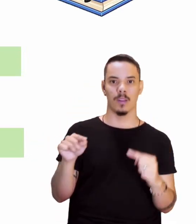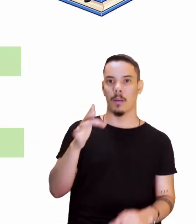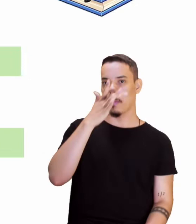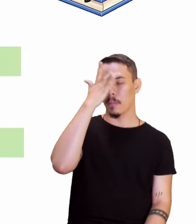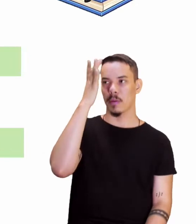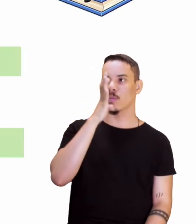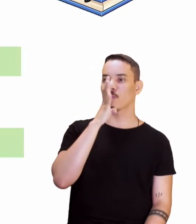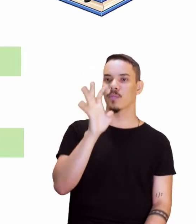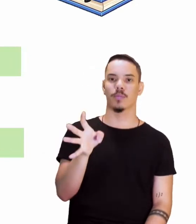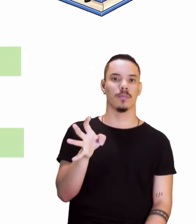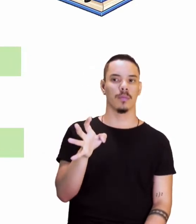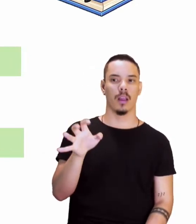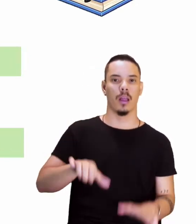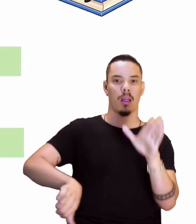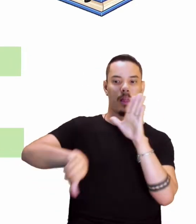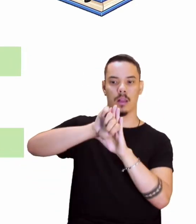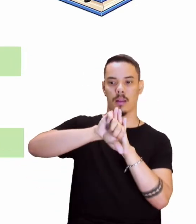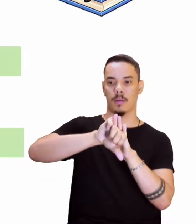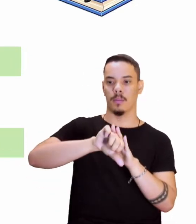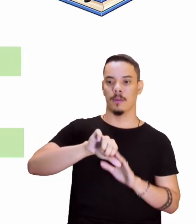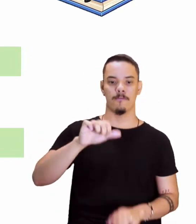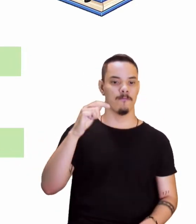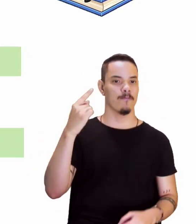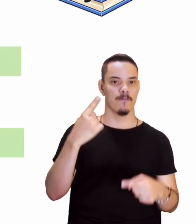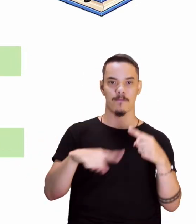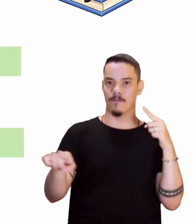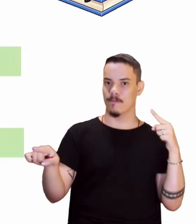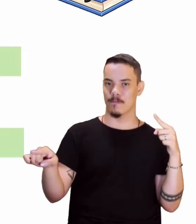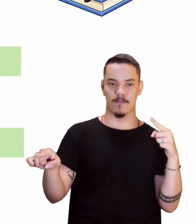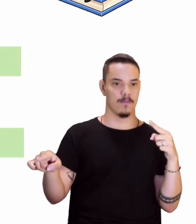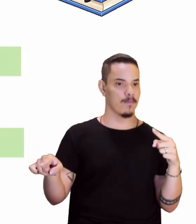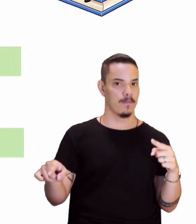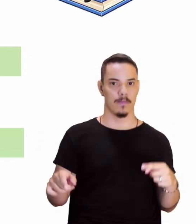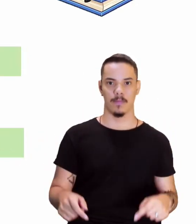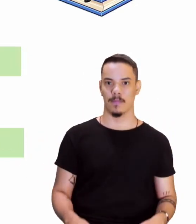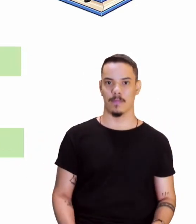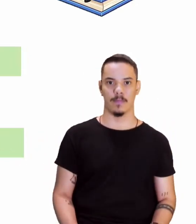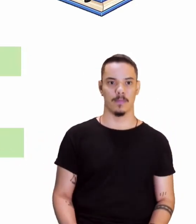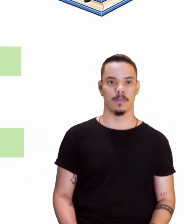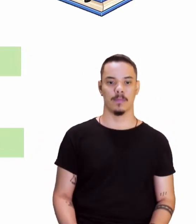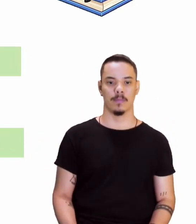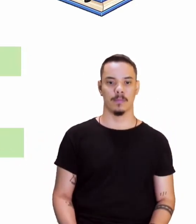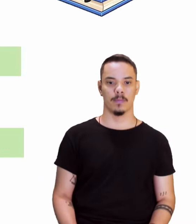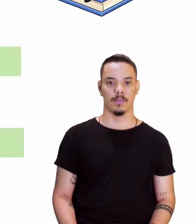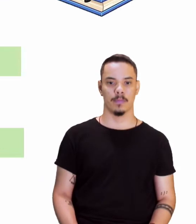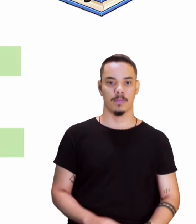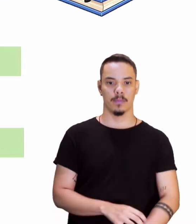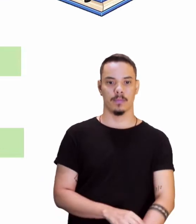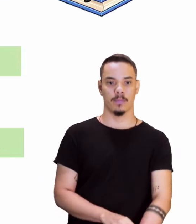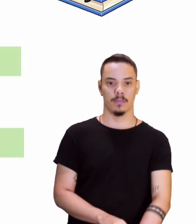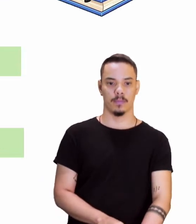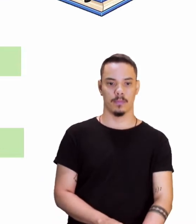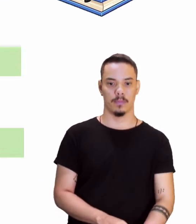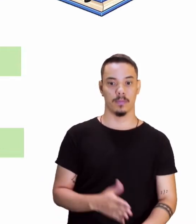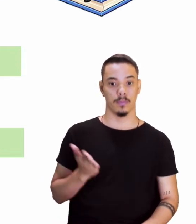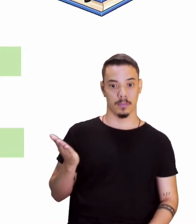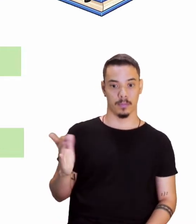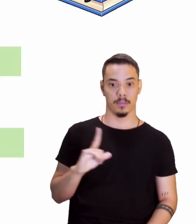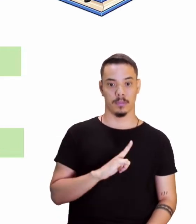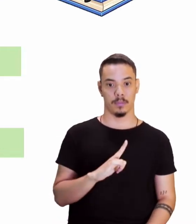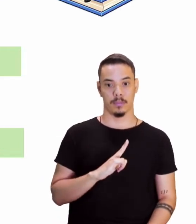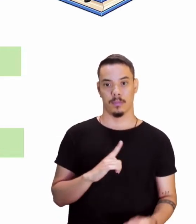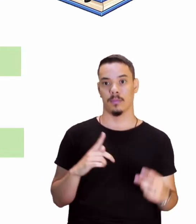não assiste a quem? Tá no sentido jurídico, não cabe ao acusado. Aqui você tem a